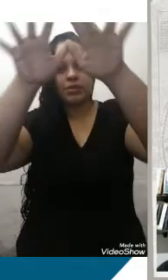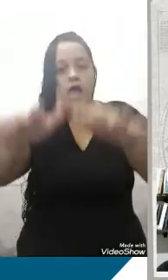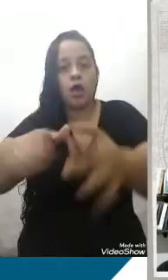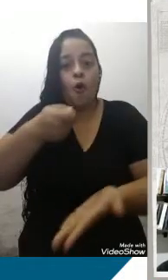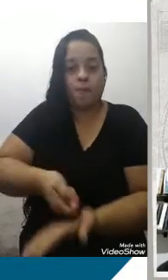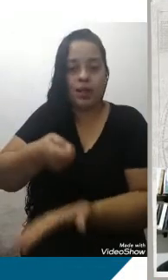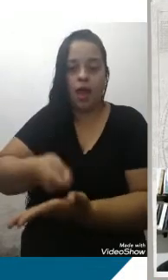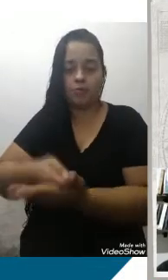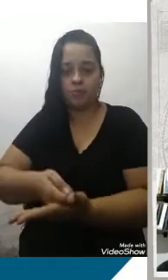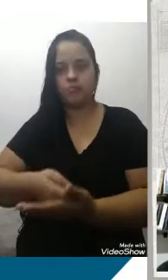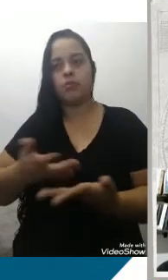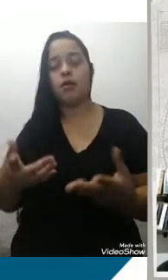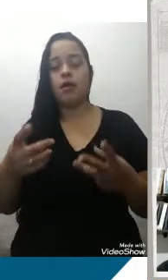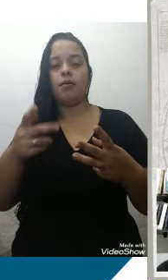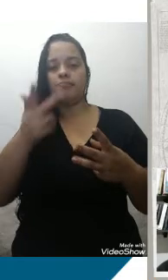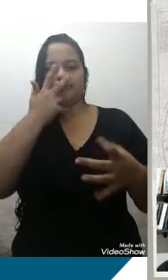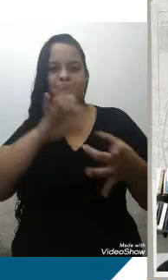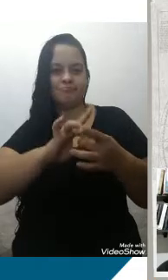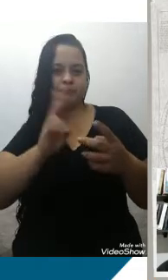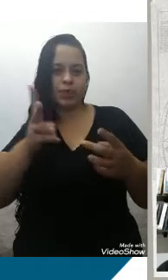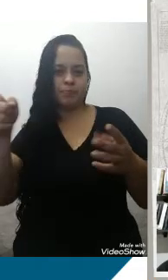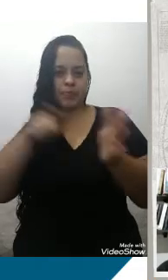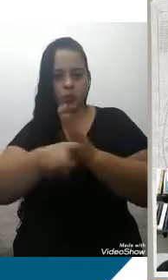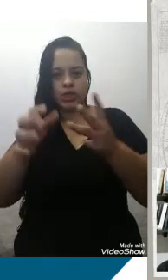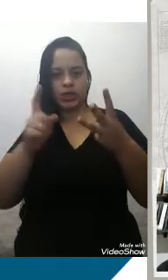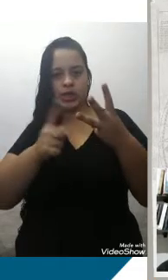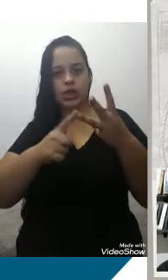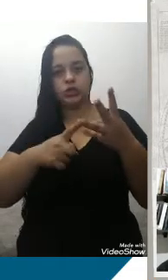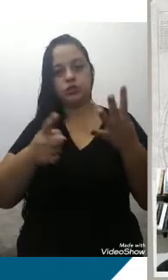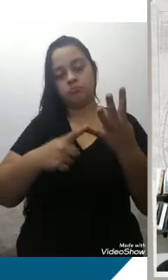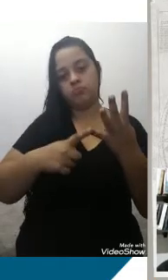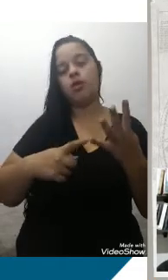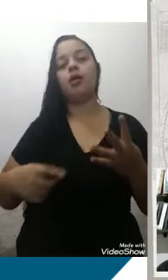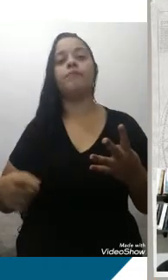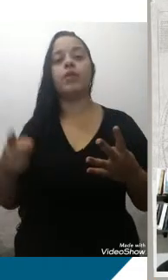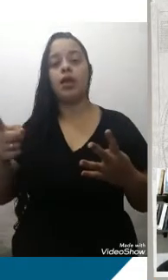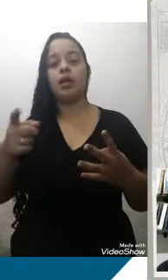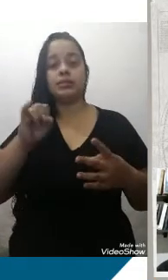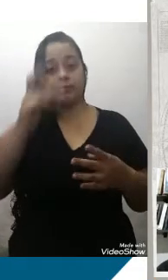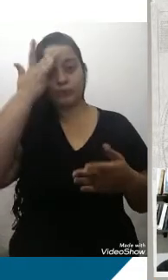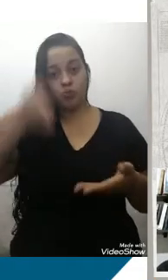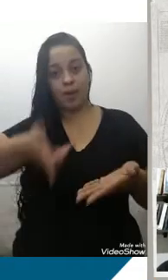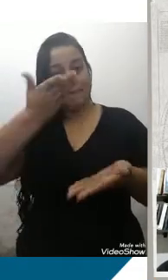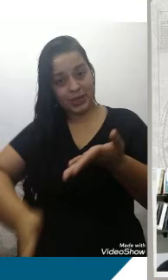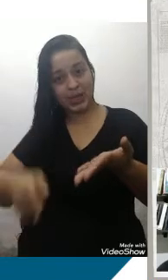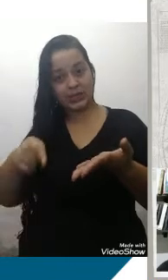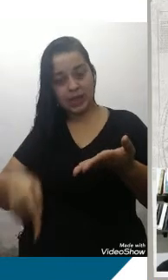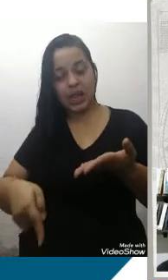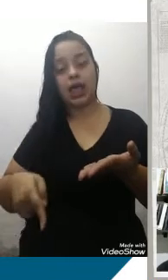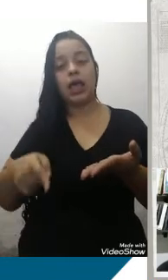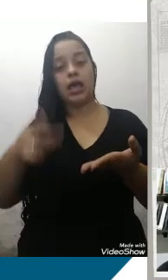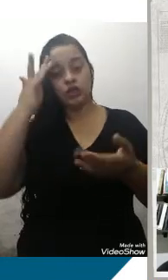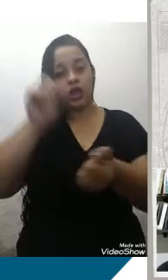de levantar, o número 3, ou seja, essas regiões nos confrontos, quando eram derrotados, eram